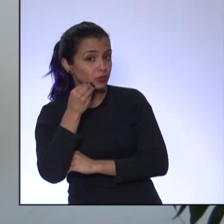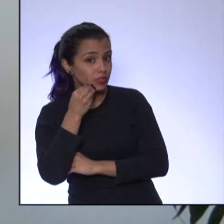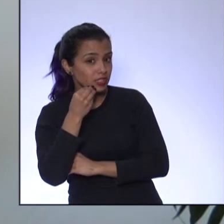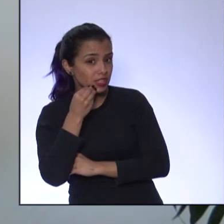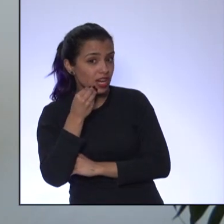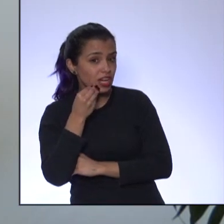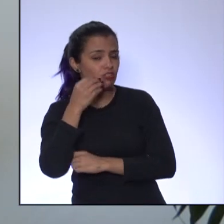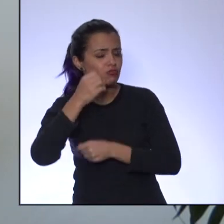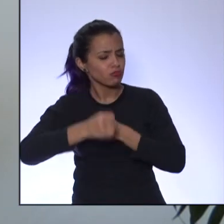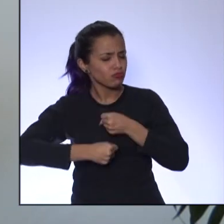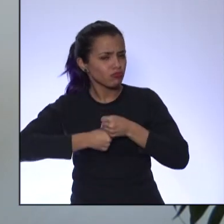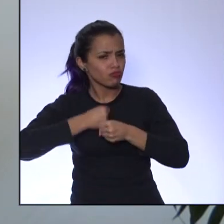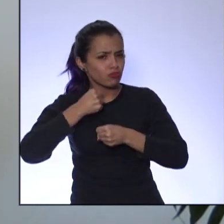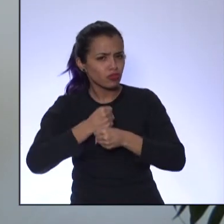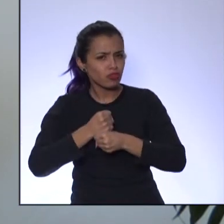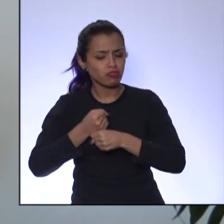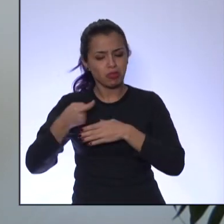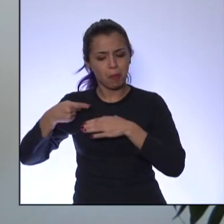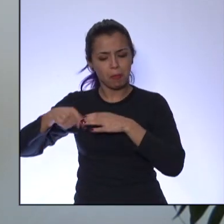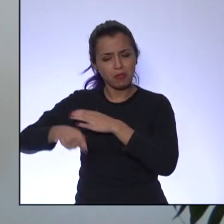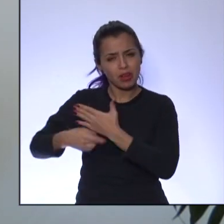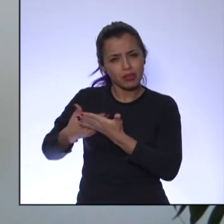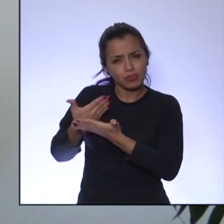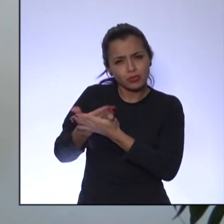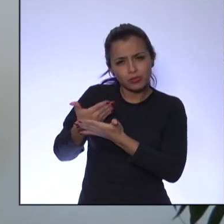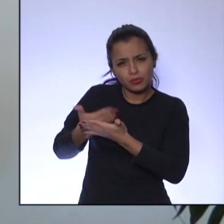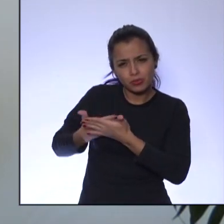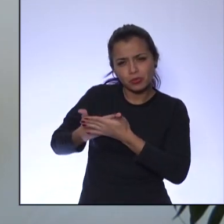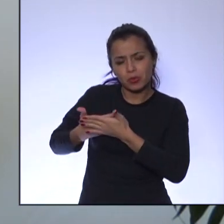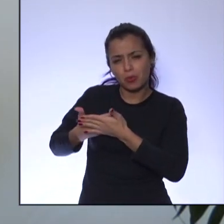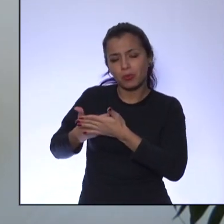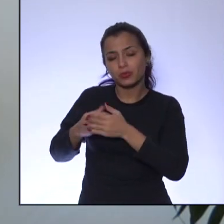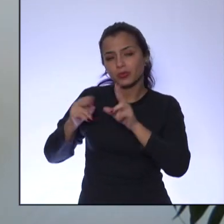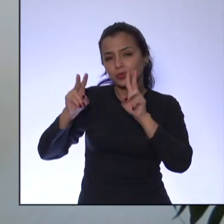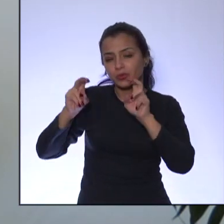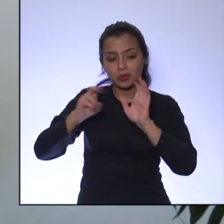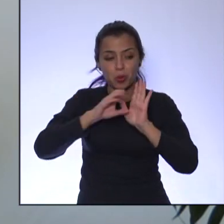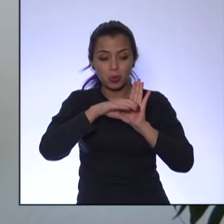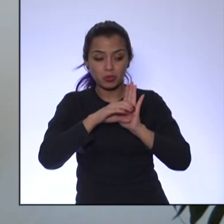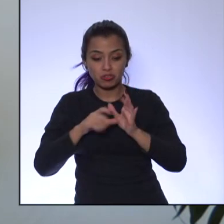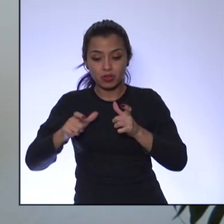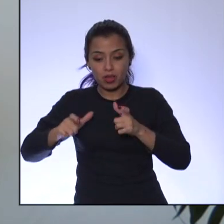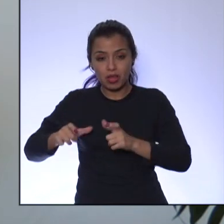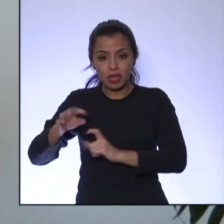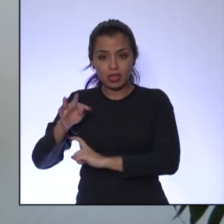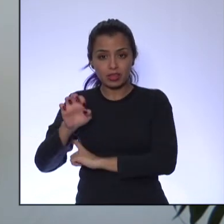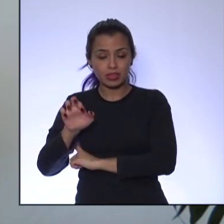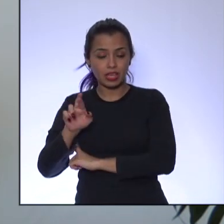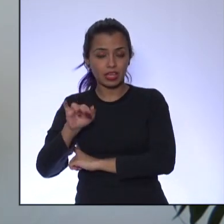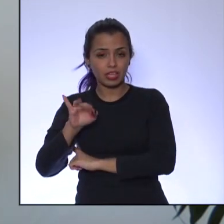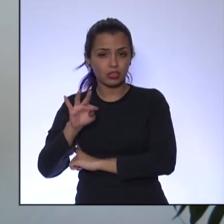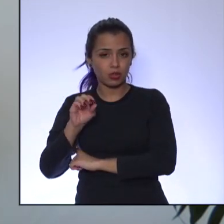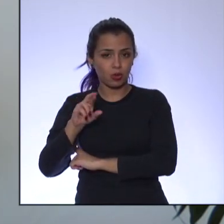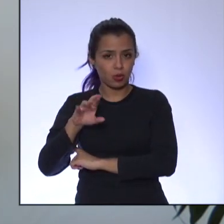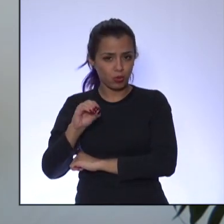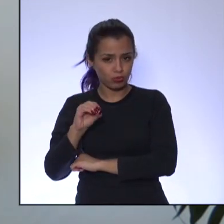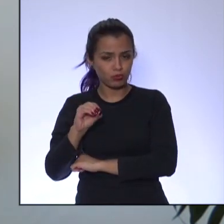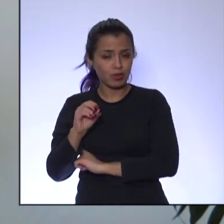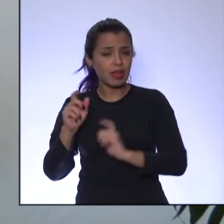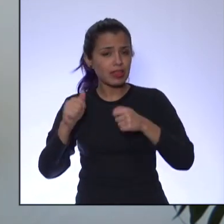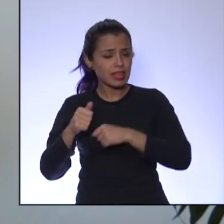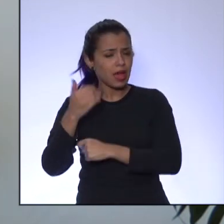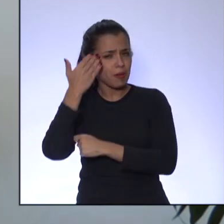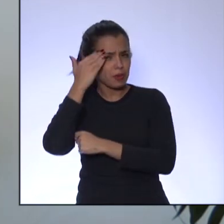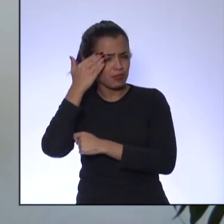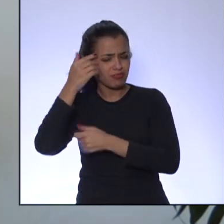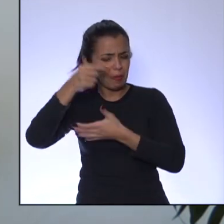ano, de aprofundar os estudos acerca do conceito de território, que pode ser entendido de diversas